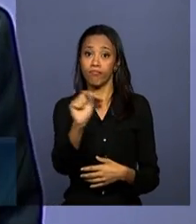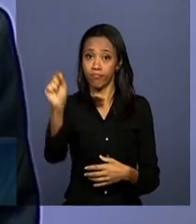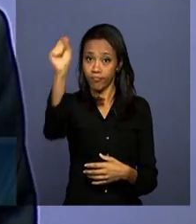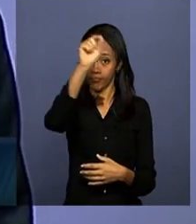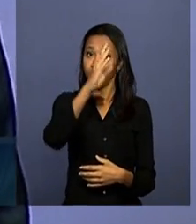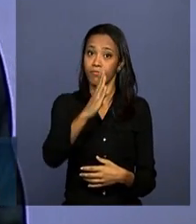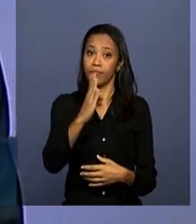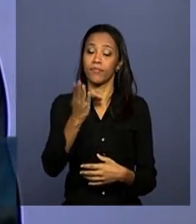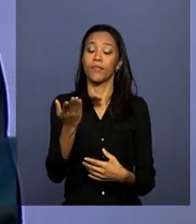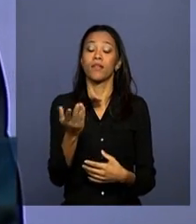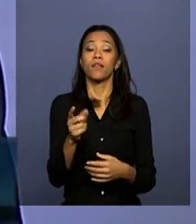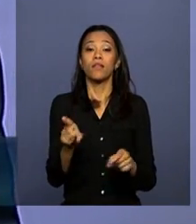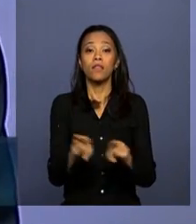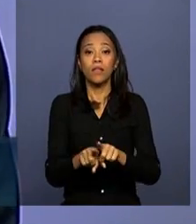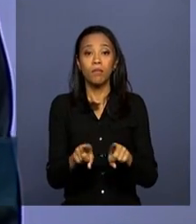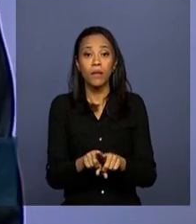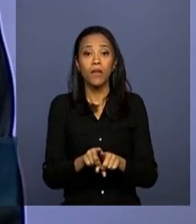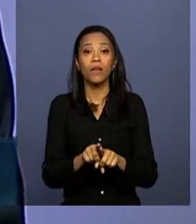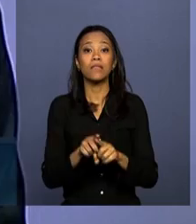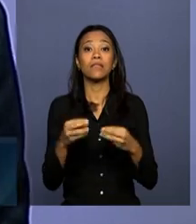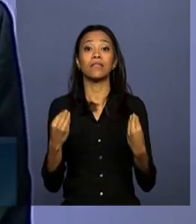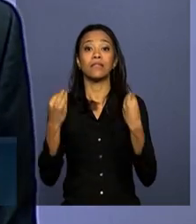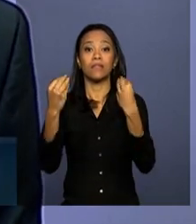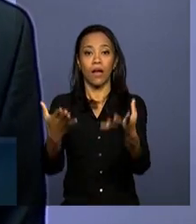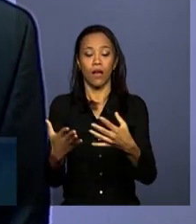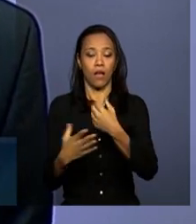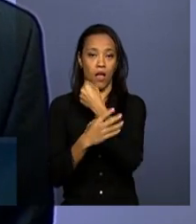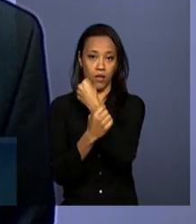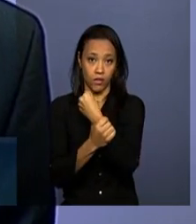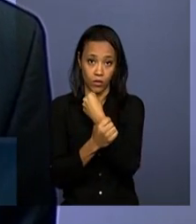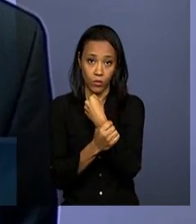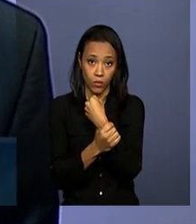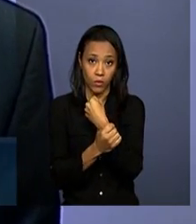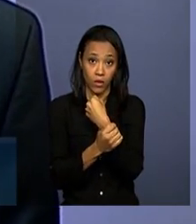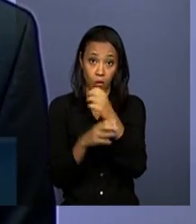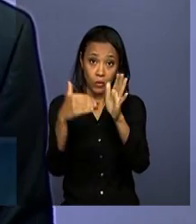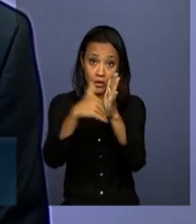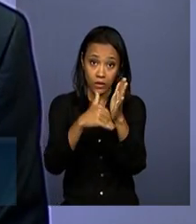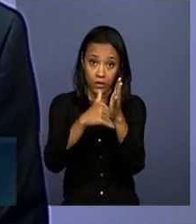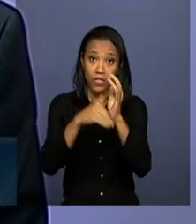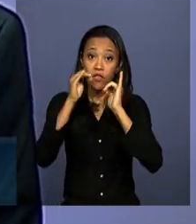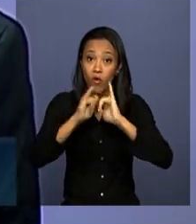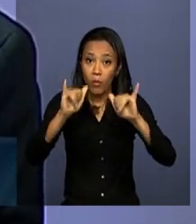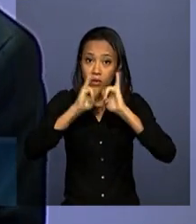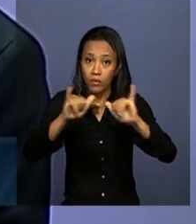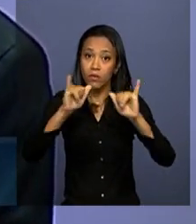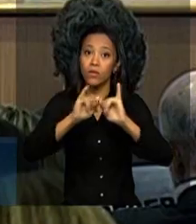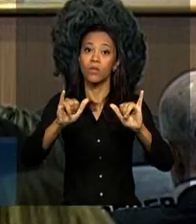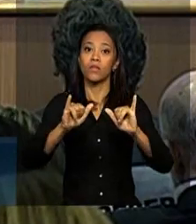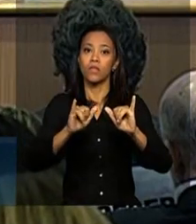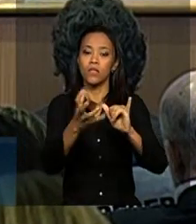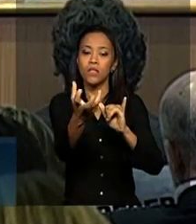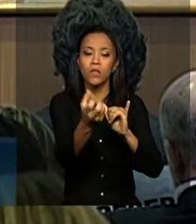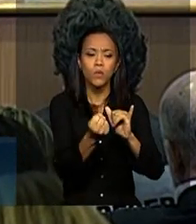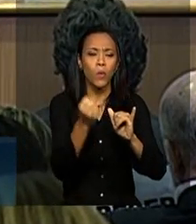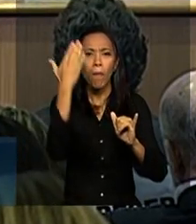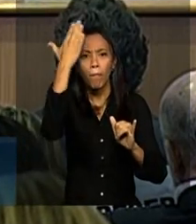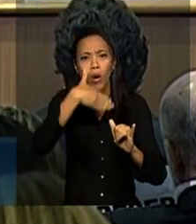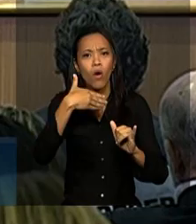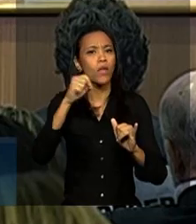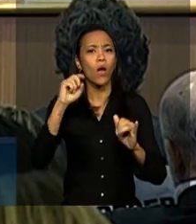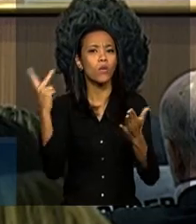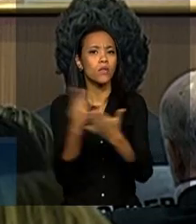interministerial, tá certo? E garante o registro da informação e a coleta destes vestígios que